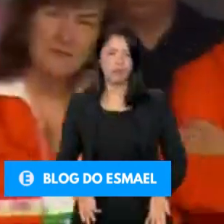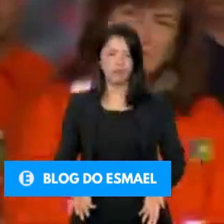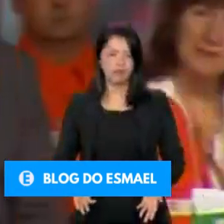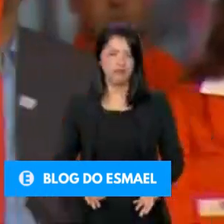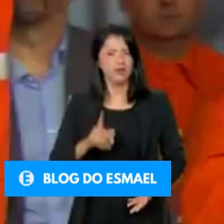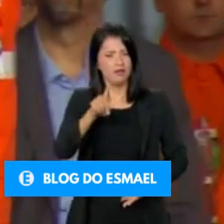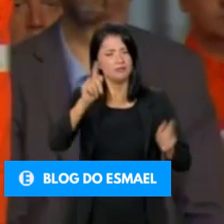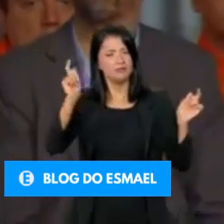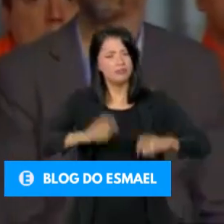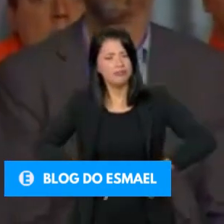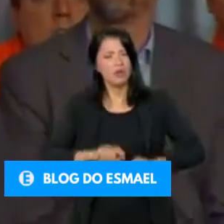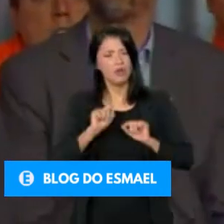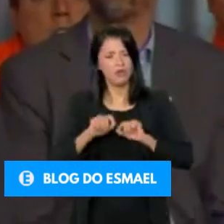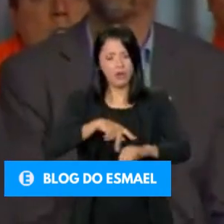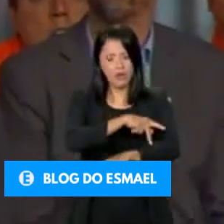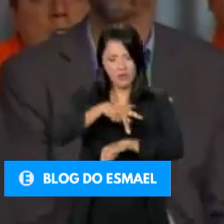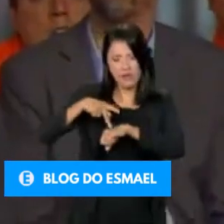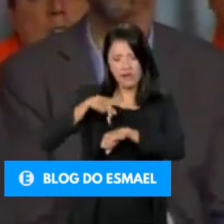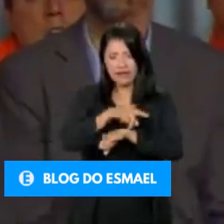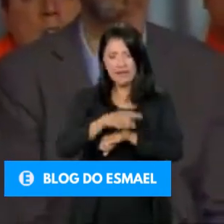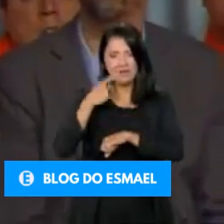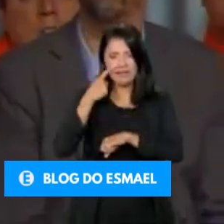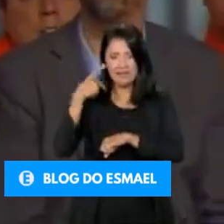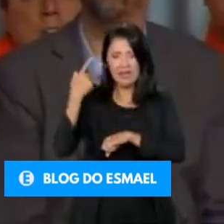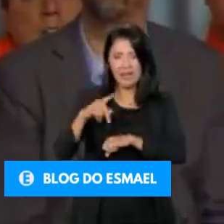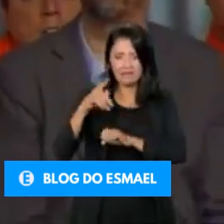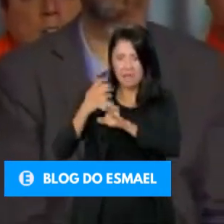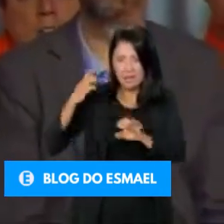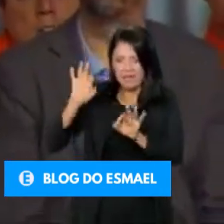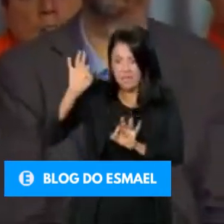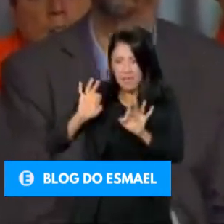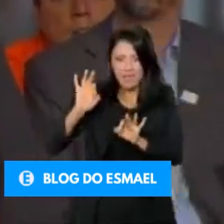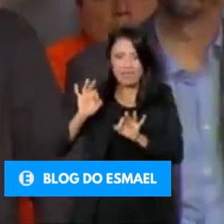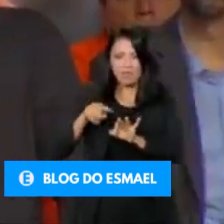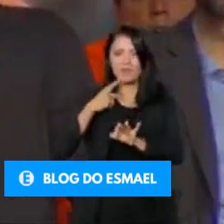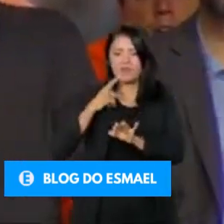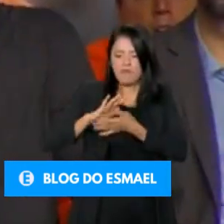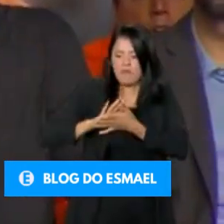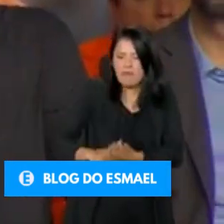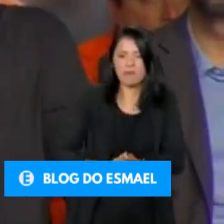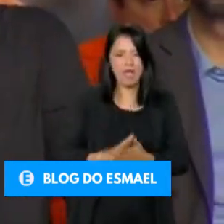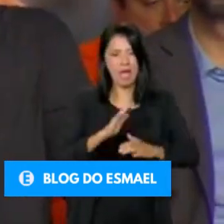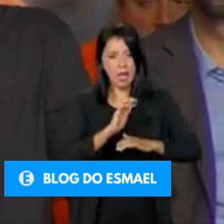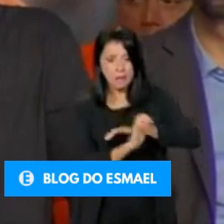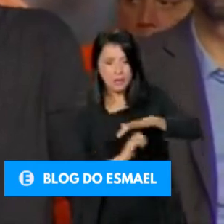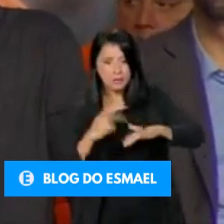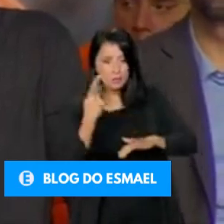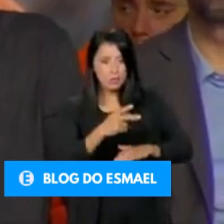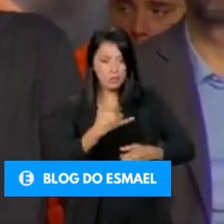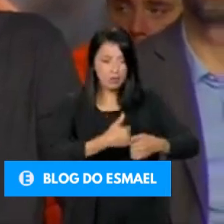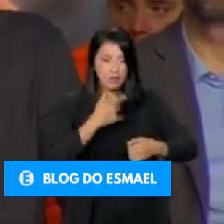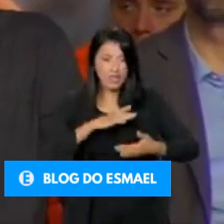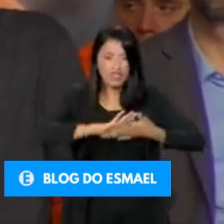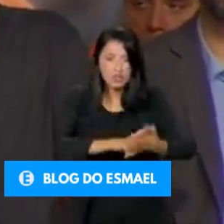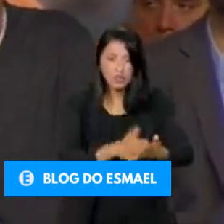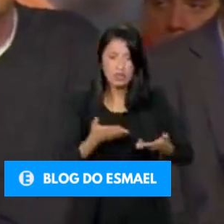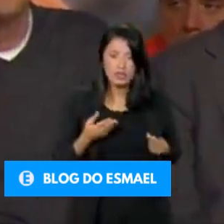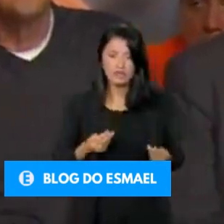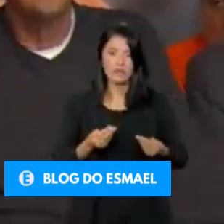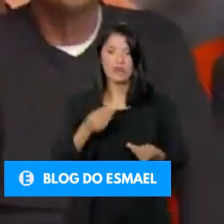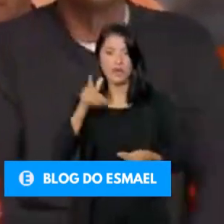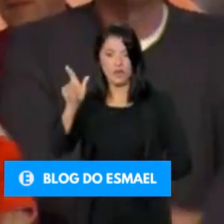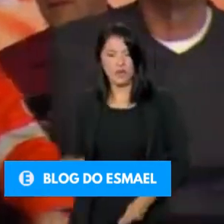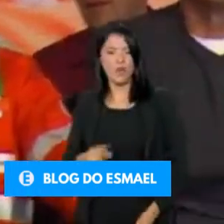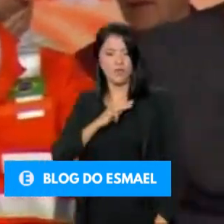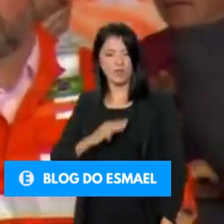destruir é a possibilidade desse país destruir a sua engenharia e destruir a sua empresa de petróleo. Teve um ministro da Economia que falou: nós temos